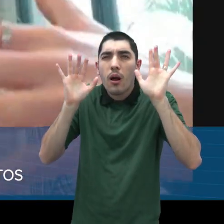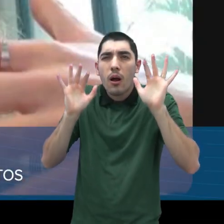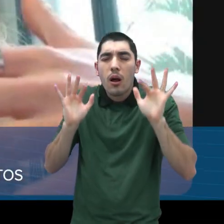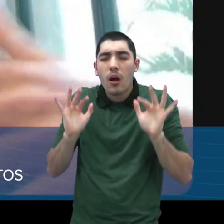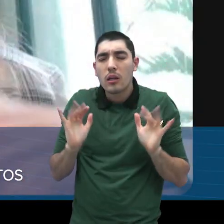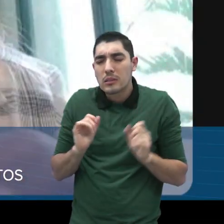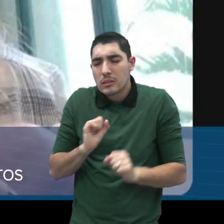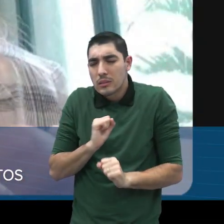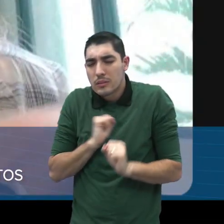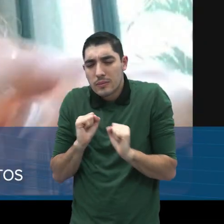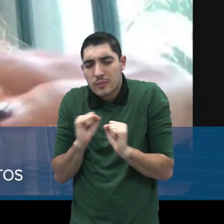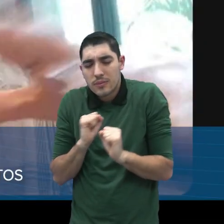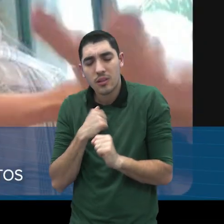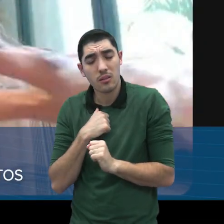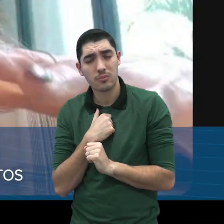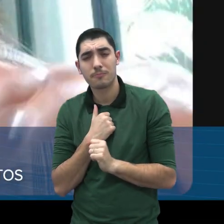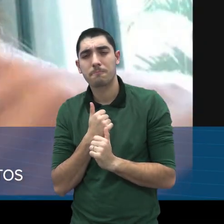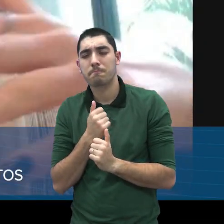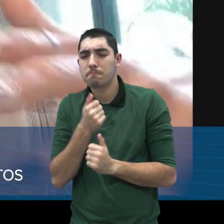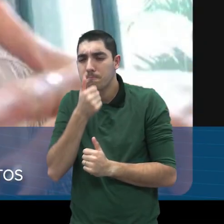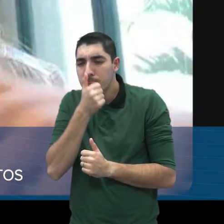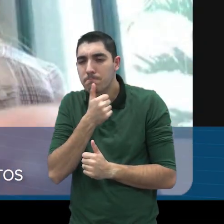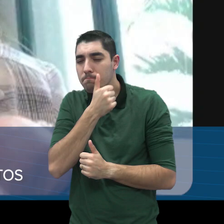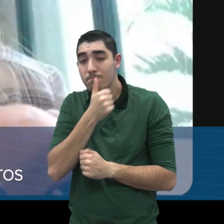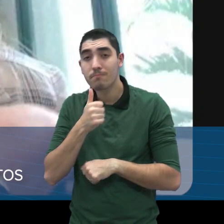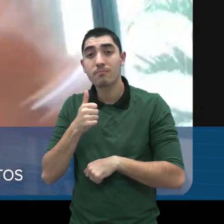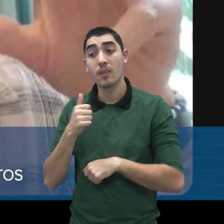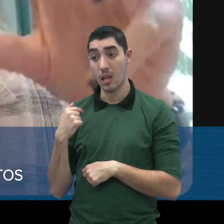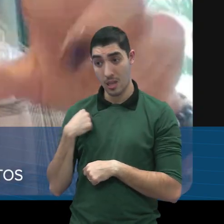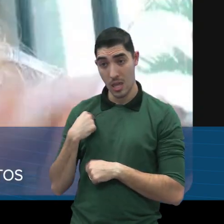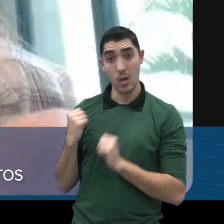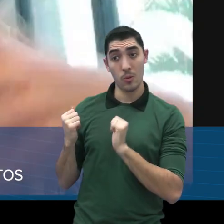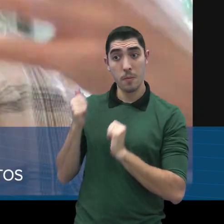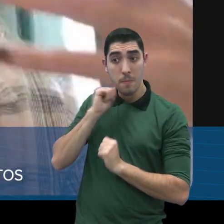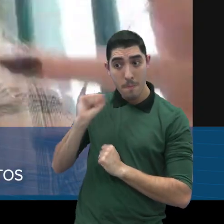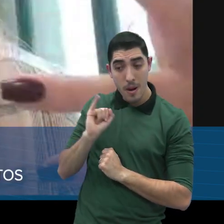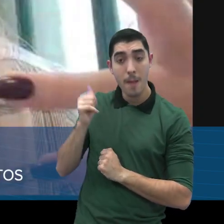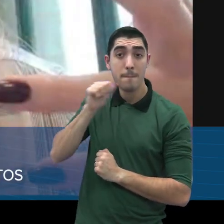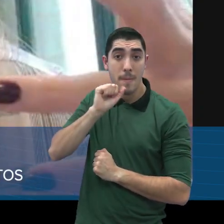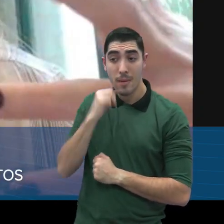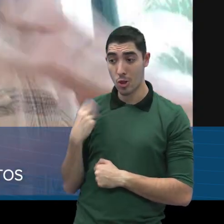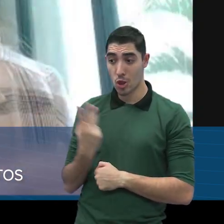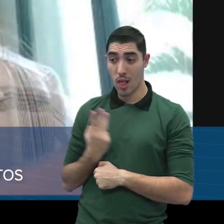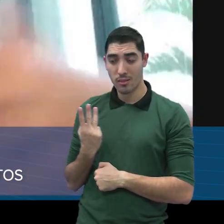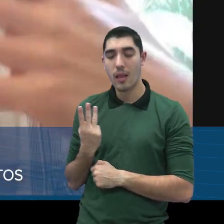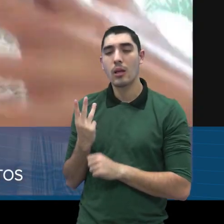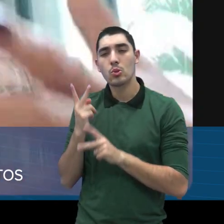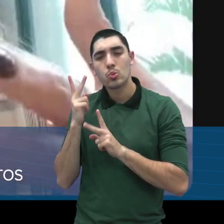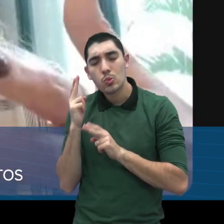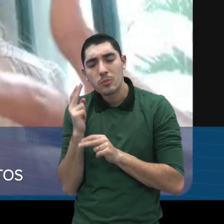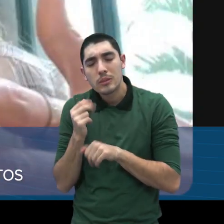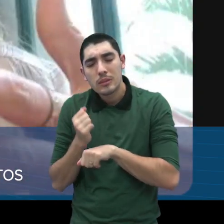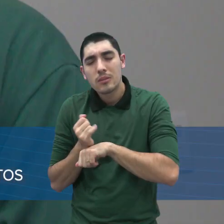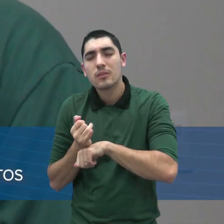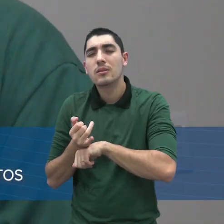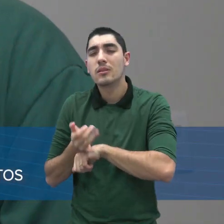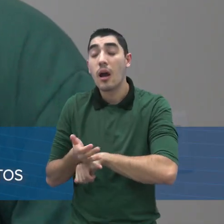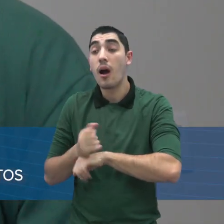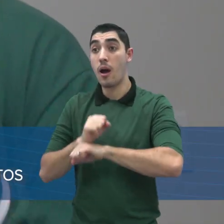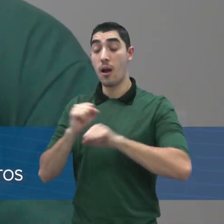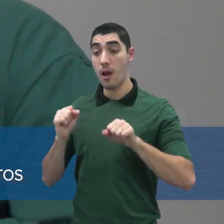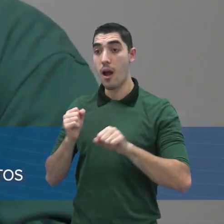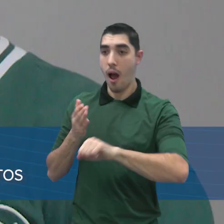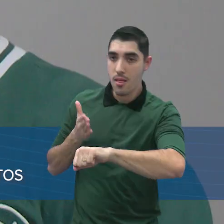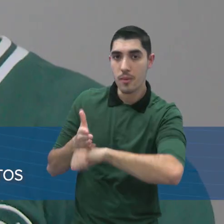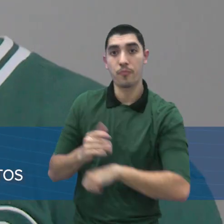meio uma garoa. Então nós ficamos ali às 3 dormindo e esperando o dia amanhecer para a gente poder entrar. Já o